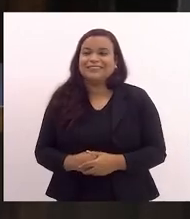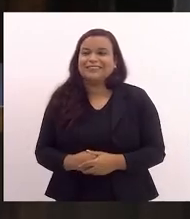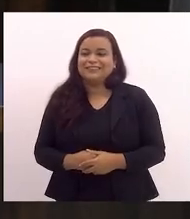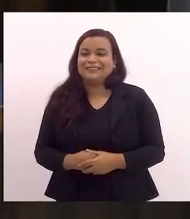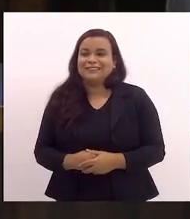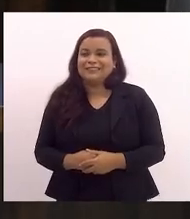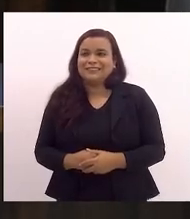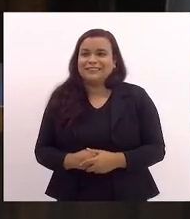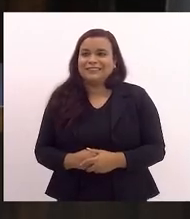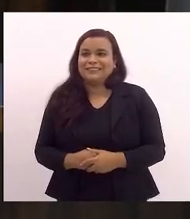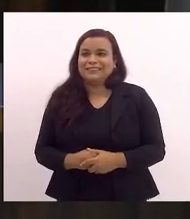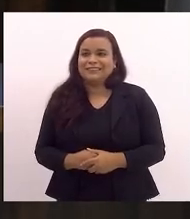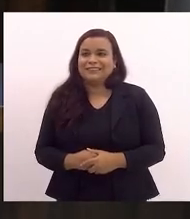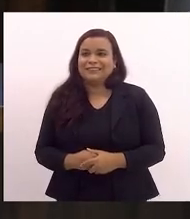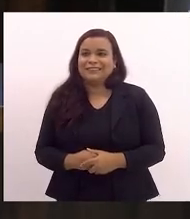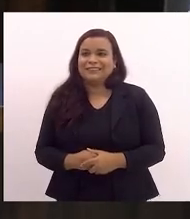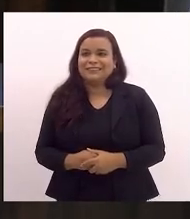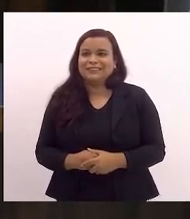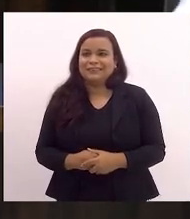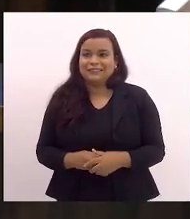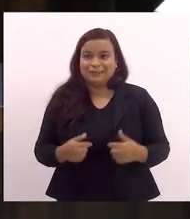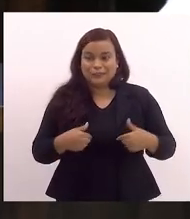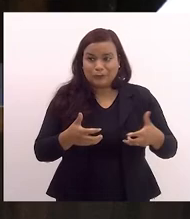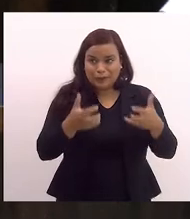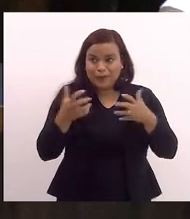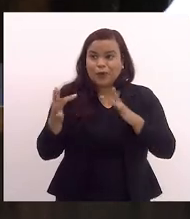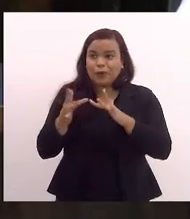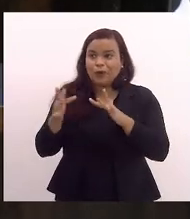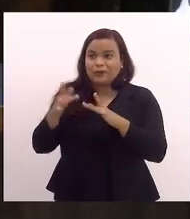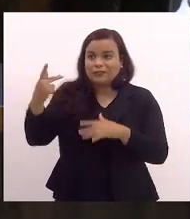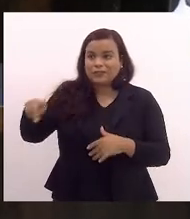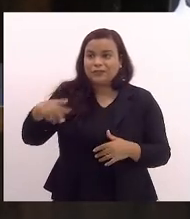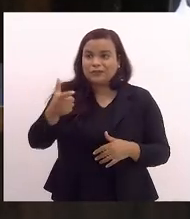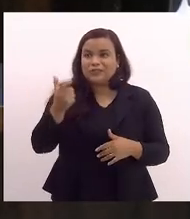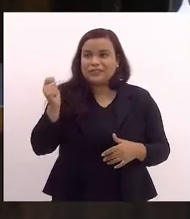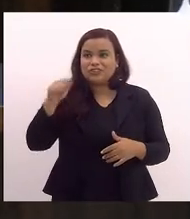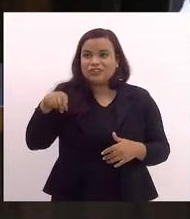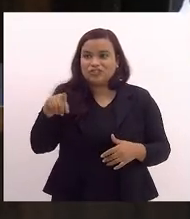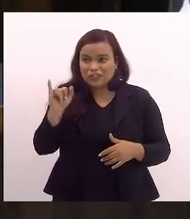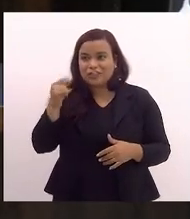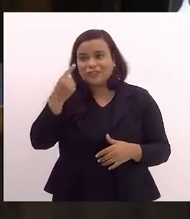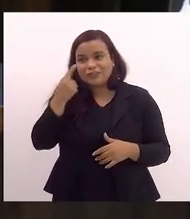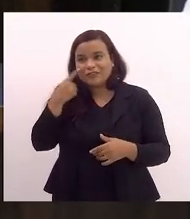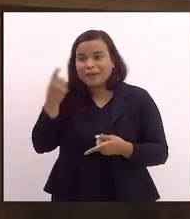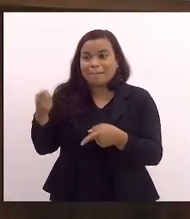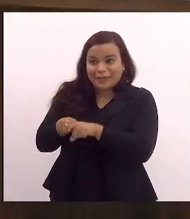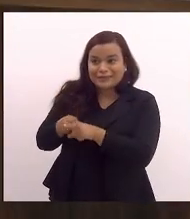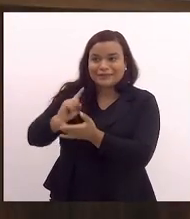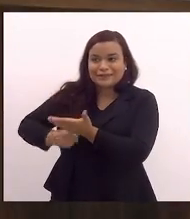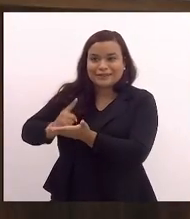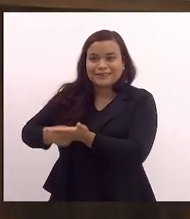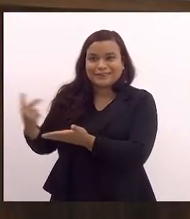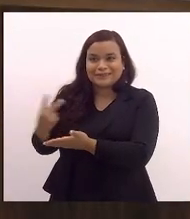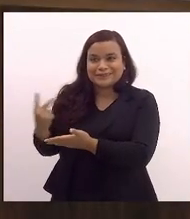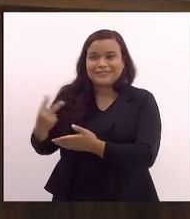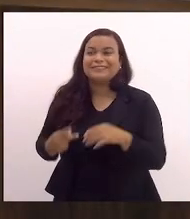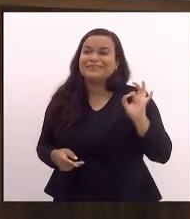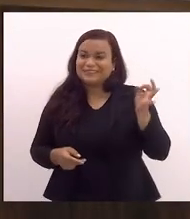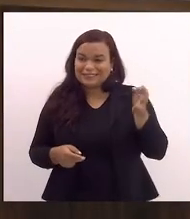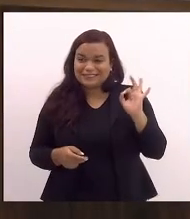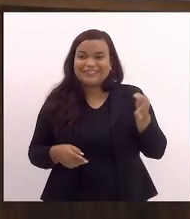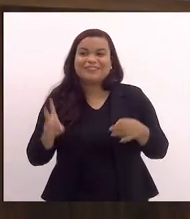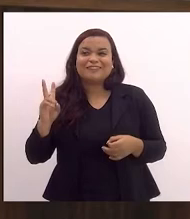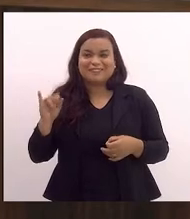Ah. Só queria o contato do Xande, eu estou vendo uma parceria aqui. Opa, vai rolar uma cipher,